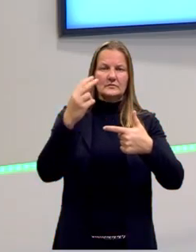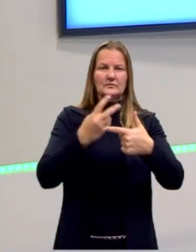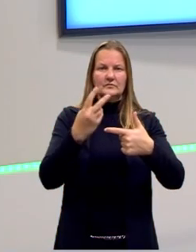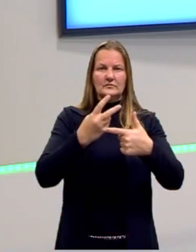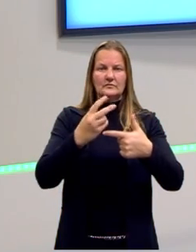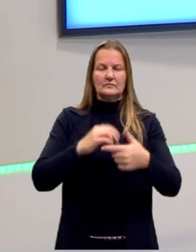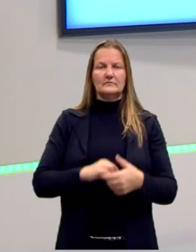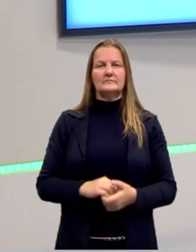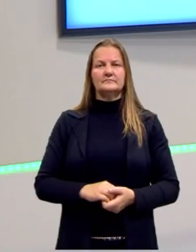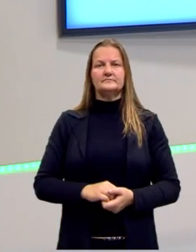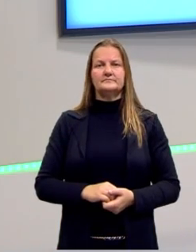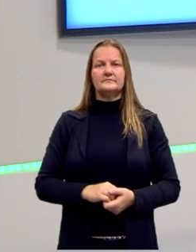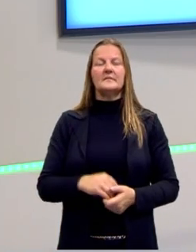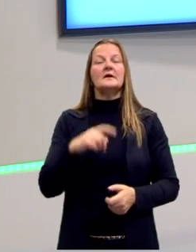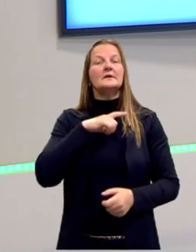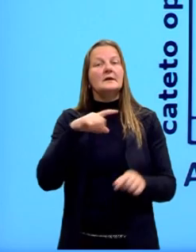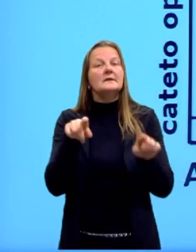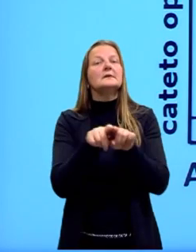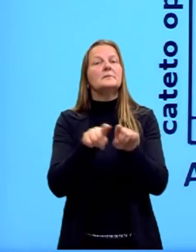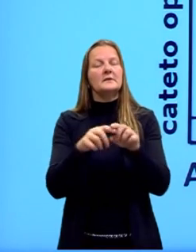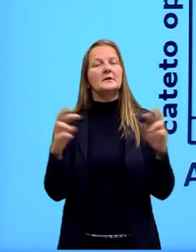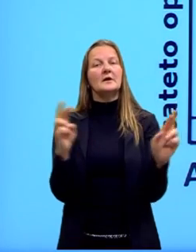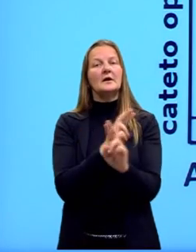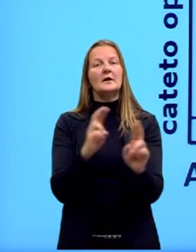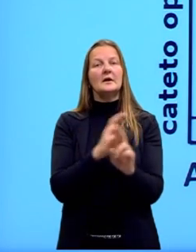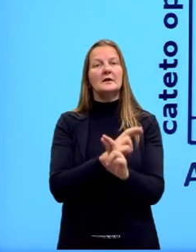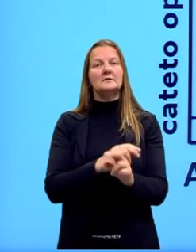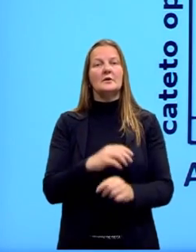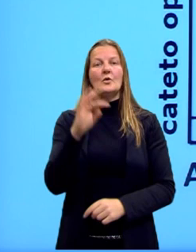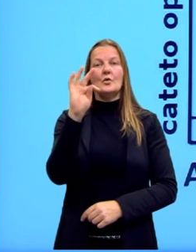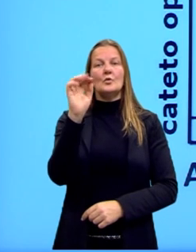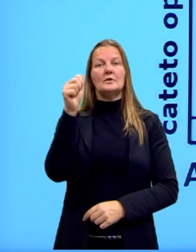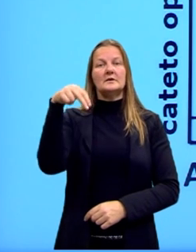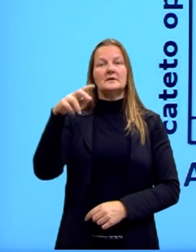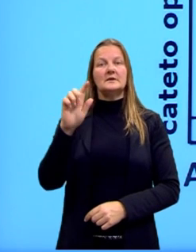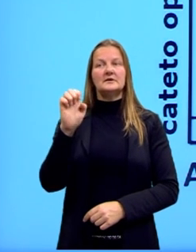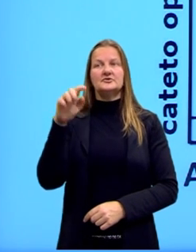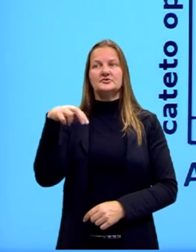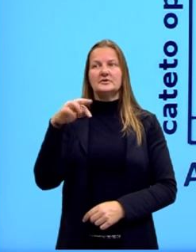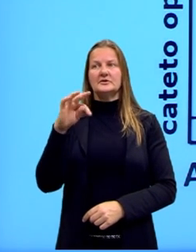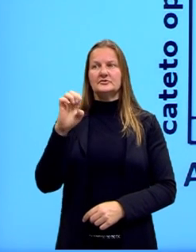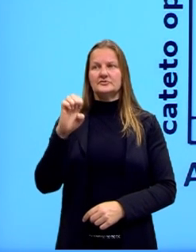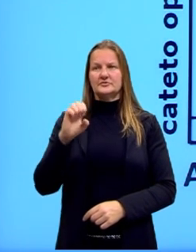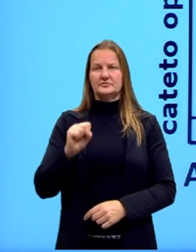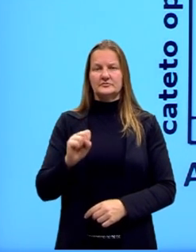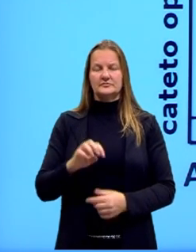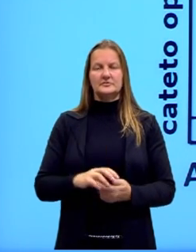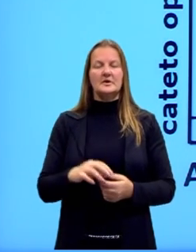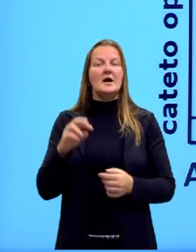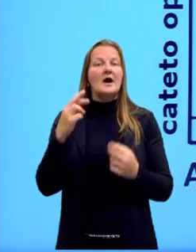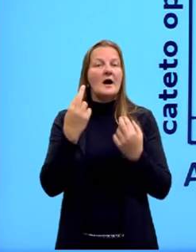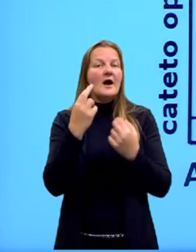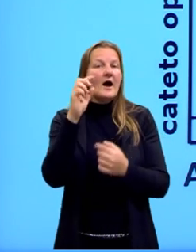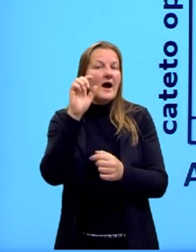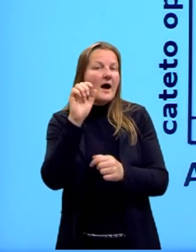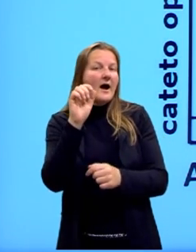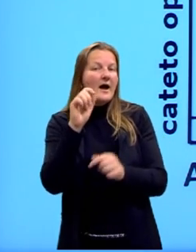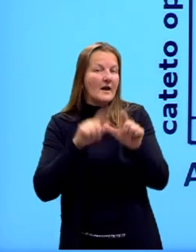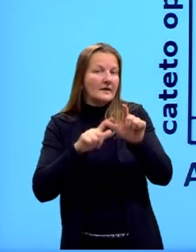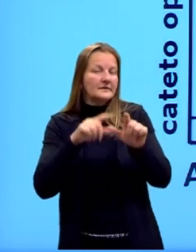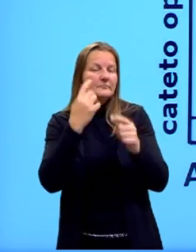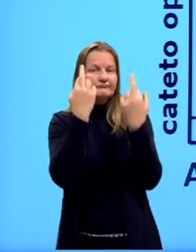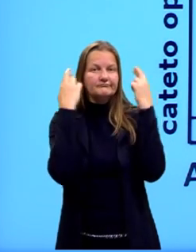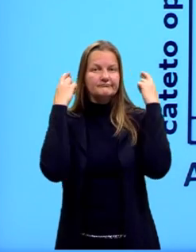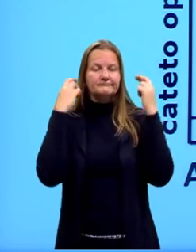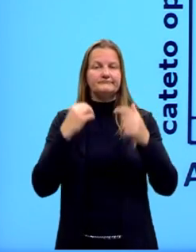hipotenusa e também a relação da tangente então tangente de Alfa é a razão entre